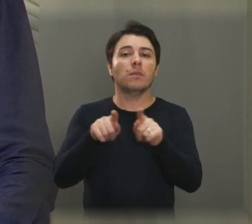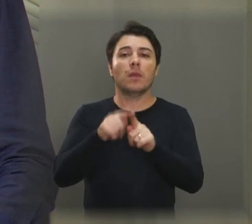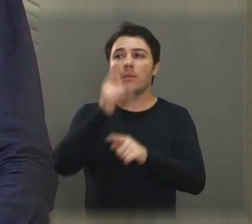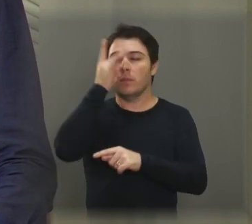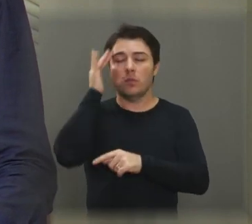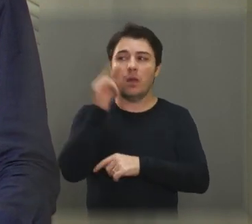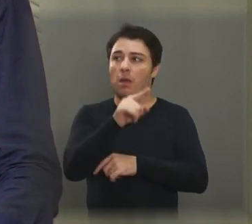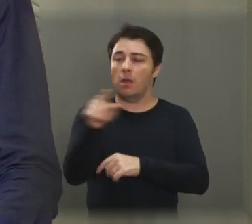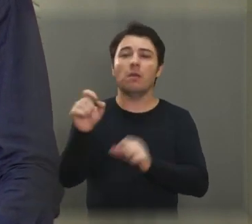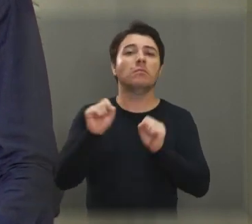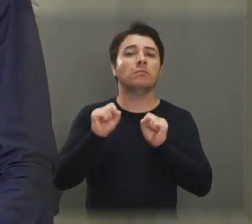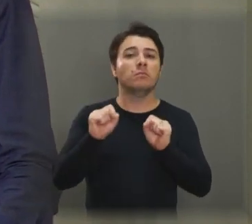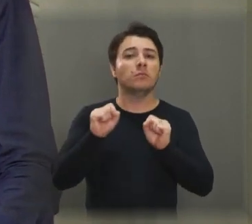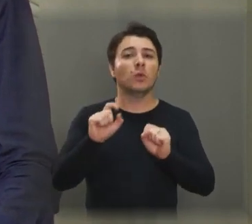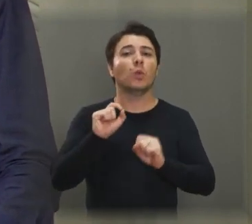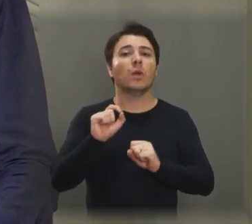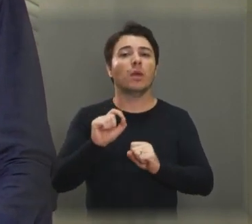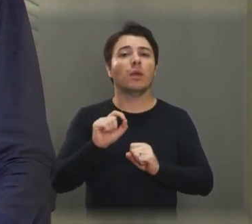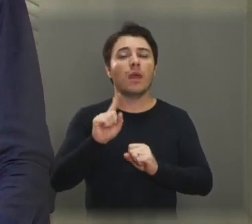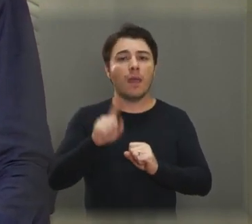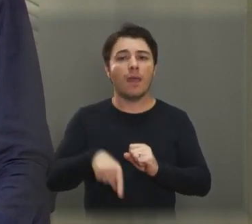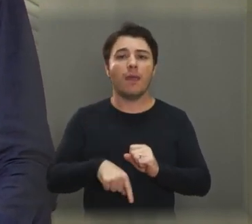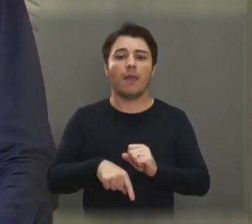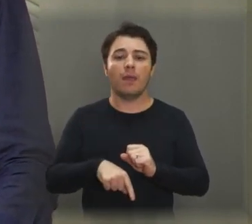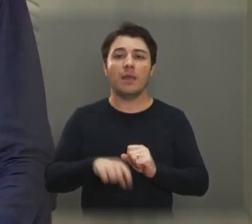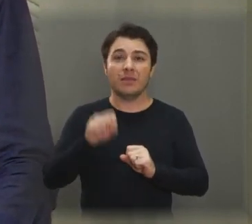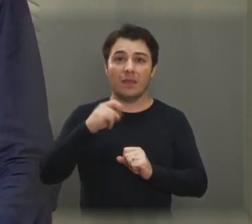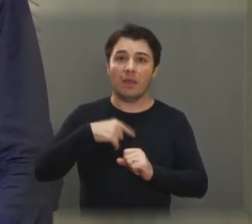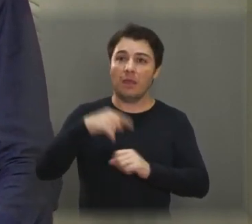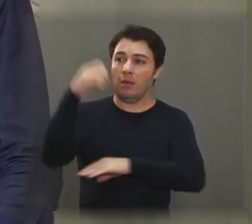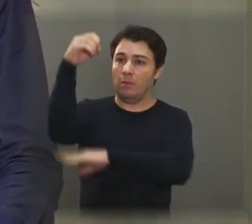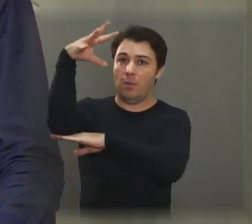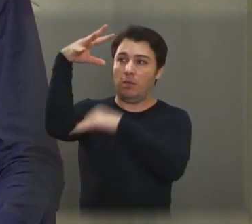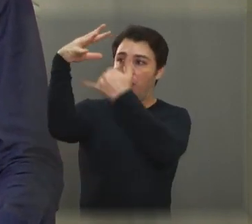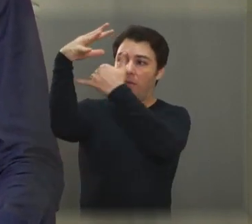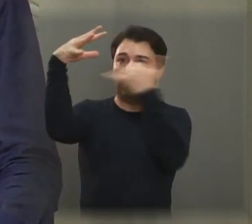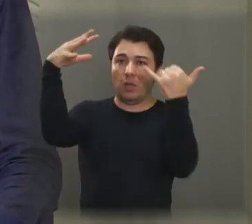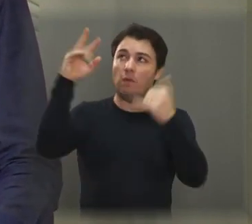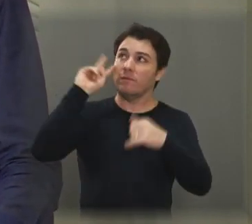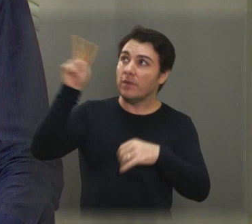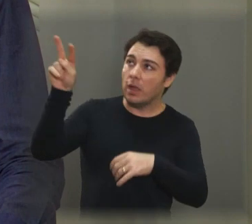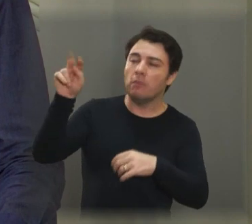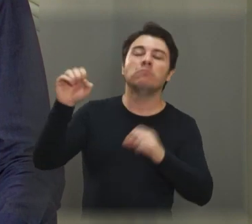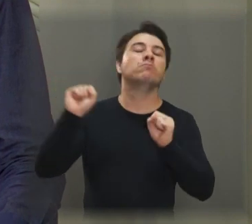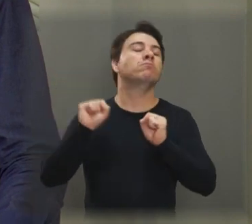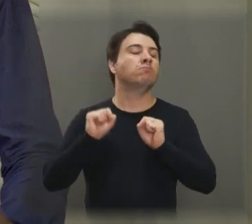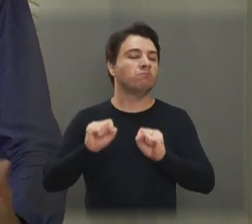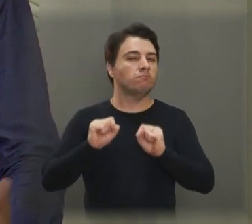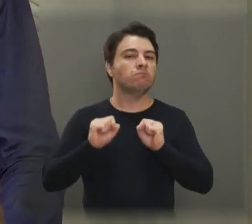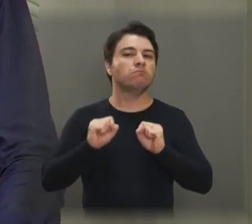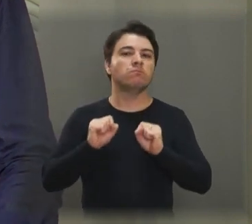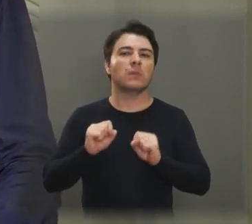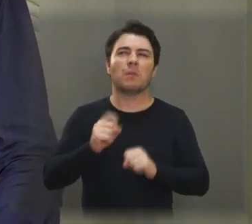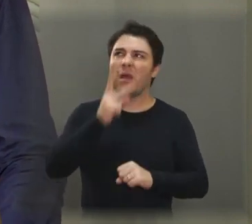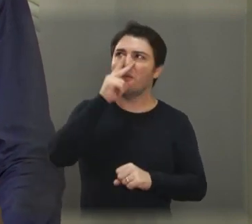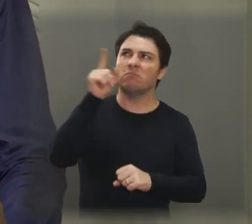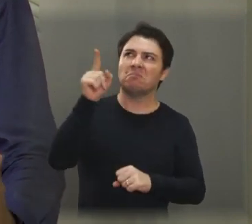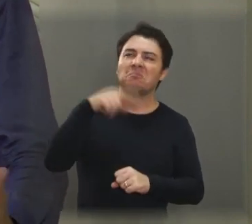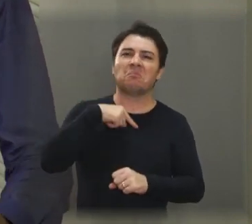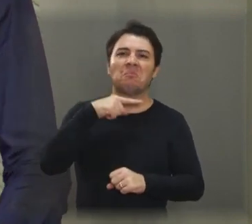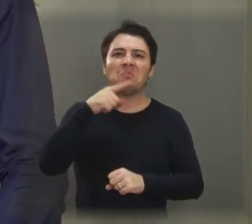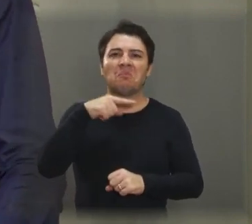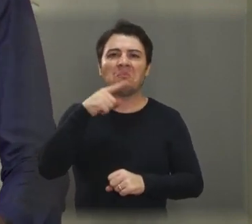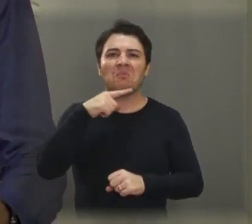também podem vir a se encontrar alguma coisa na rede que Viera a a ter dúvidas